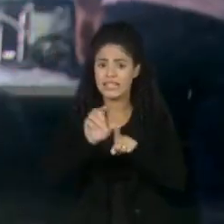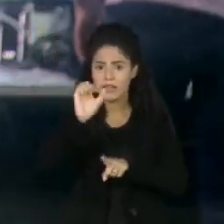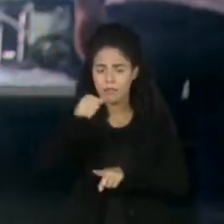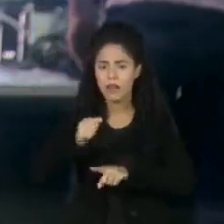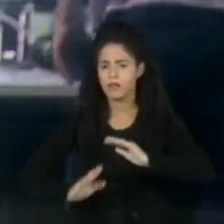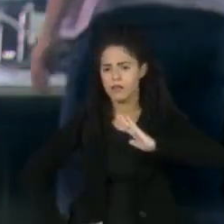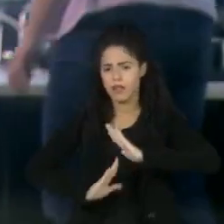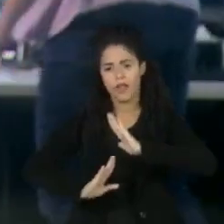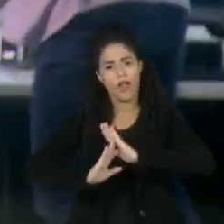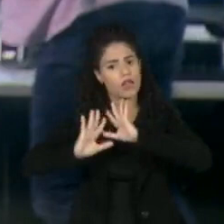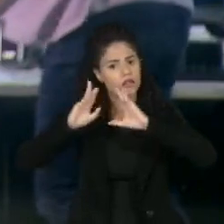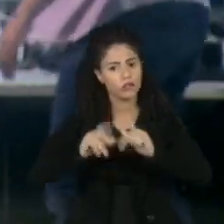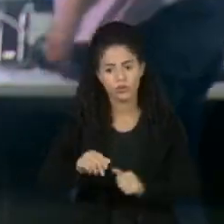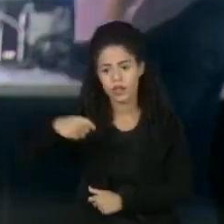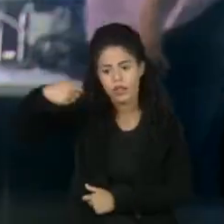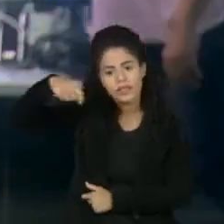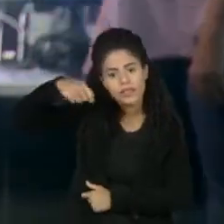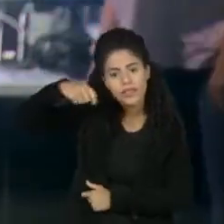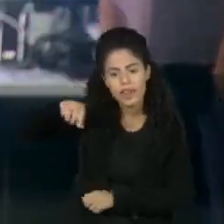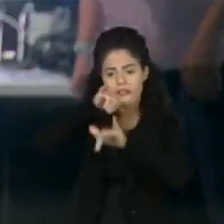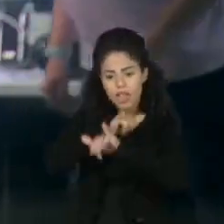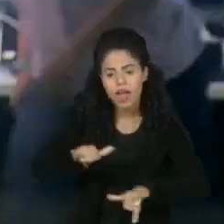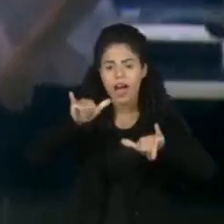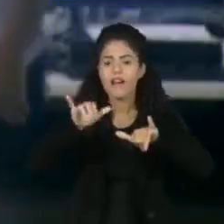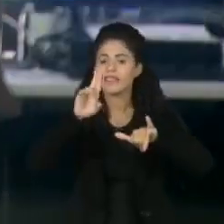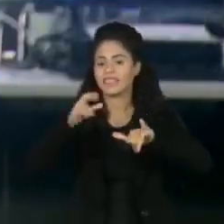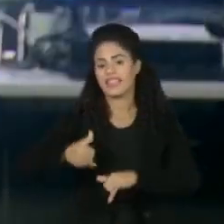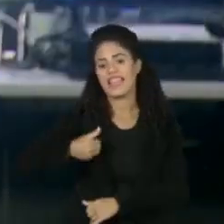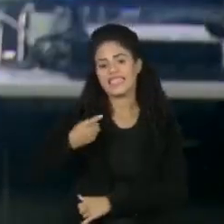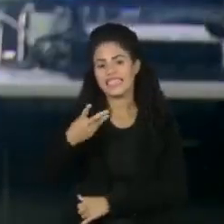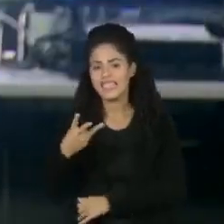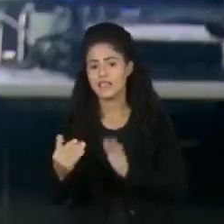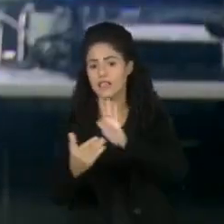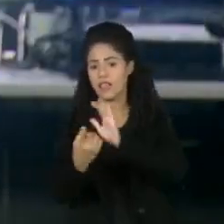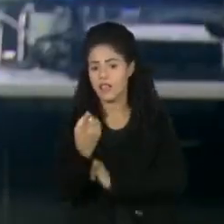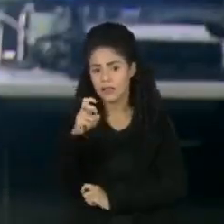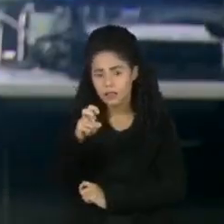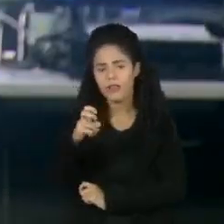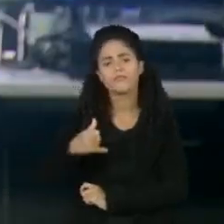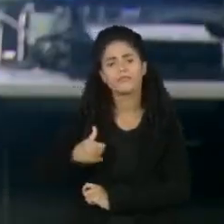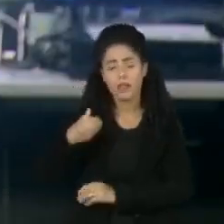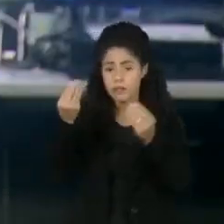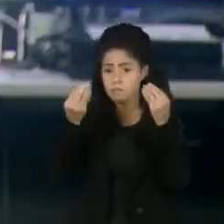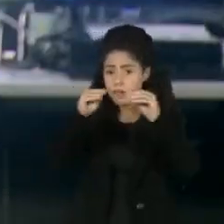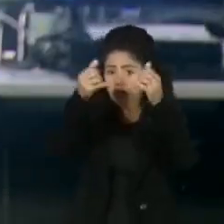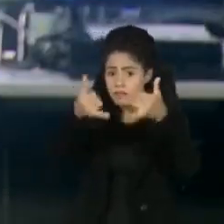as notificações de novos vídeos para usuários entre 13 e 15 anos. A nota